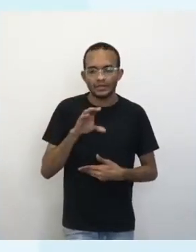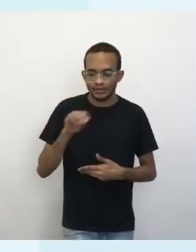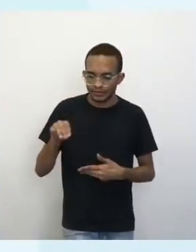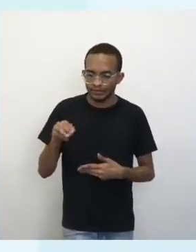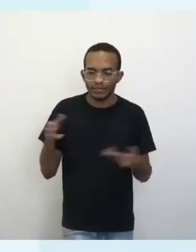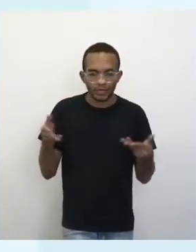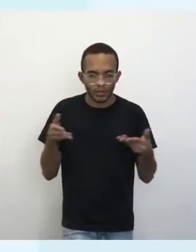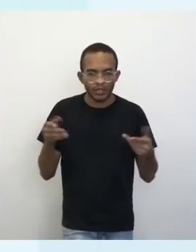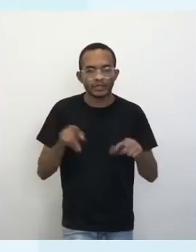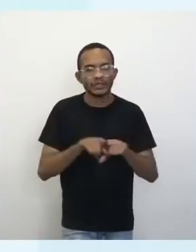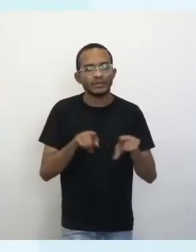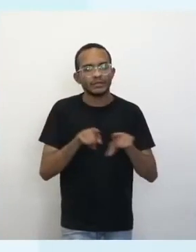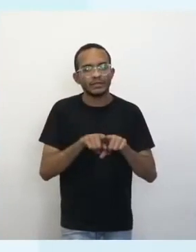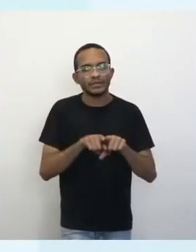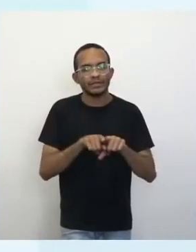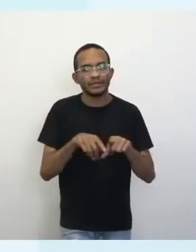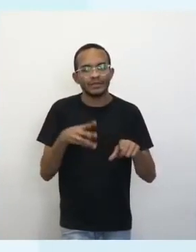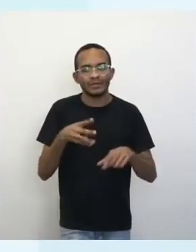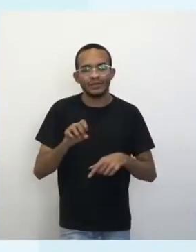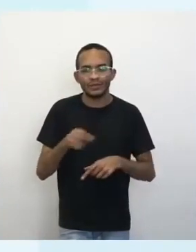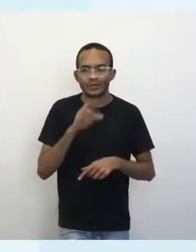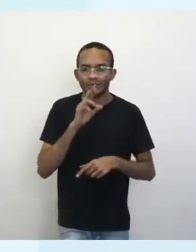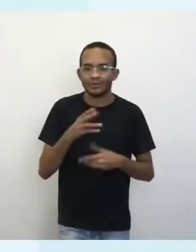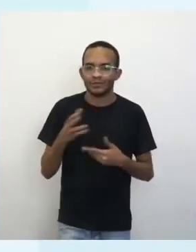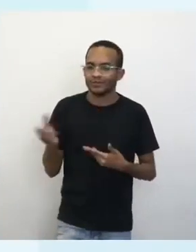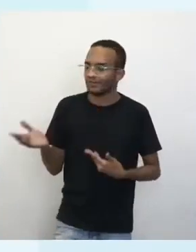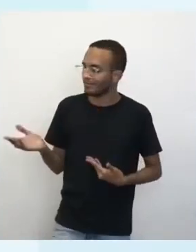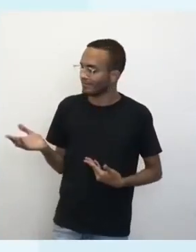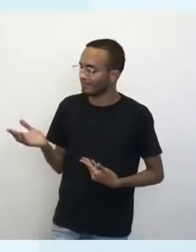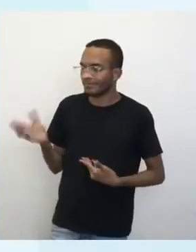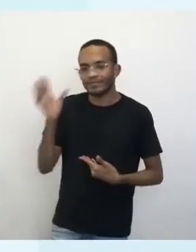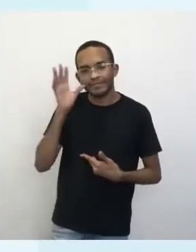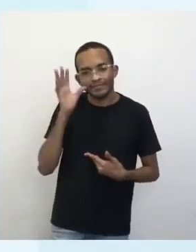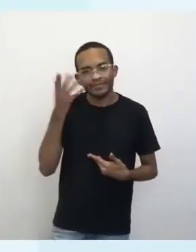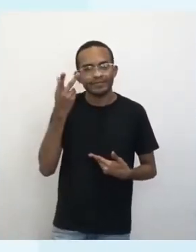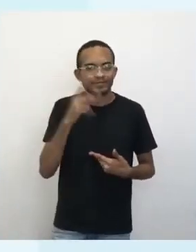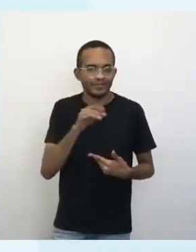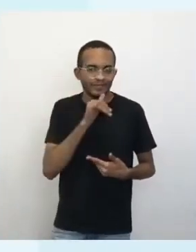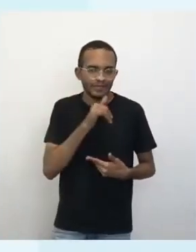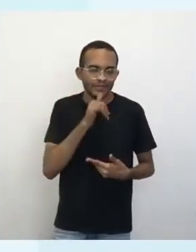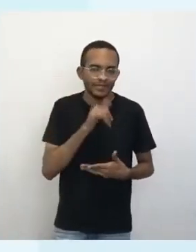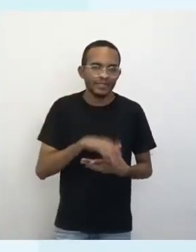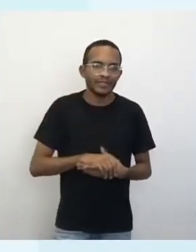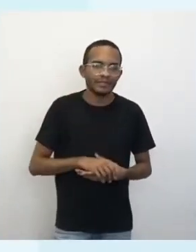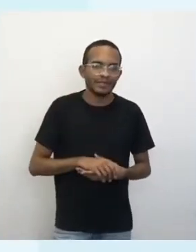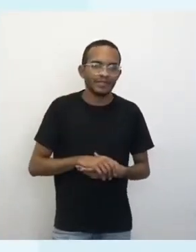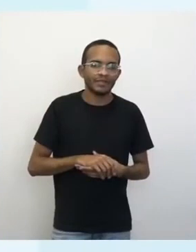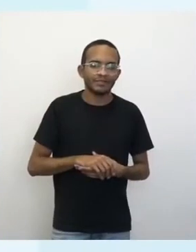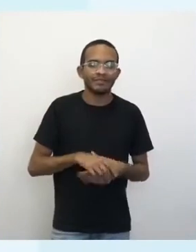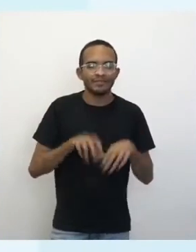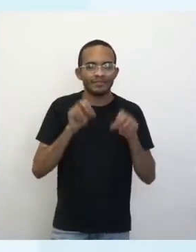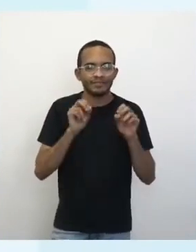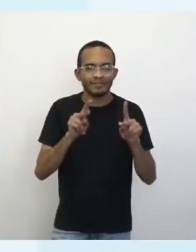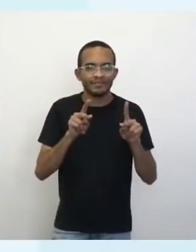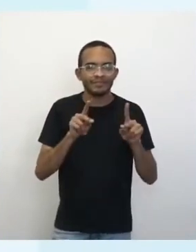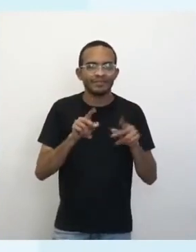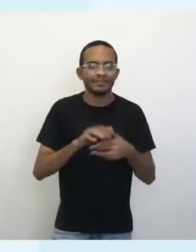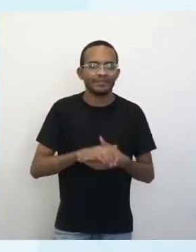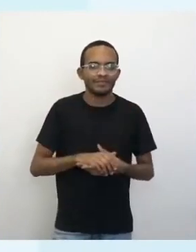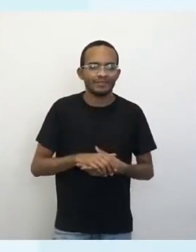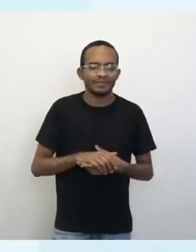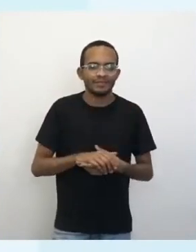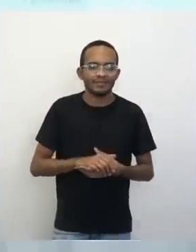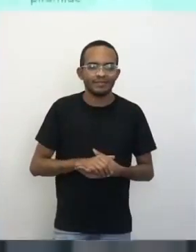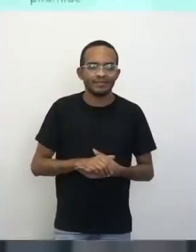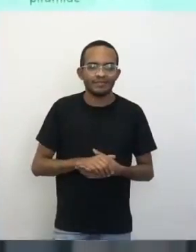então centímetros cúbicos. Então, tá aqui a resolução do exemplo para vocês, ok? Então, vamos